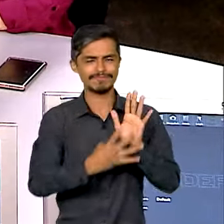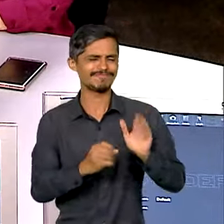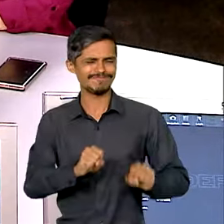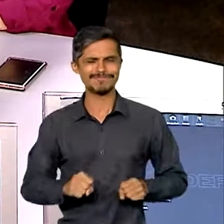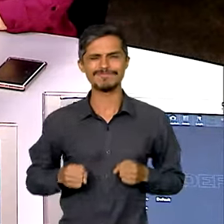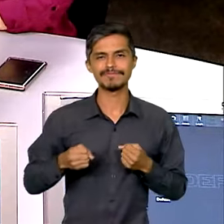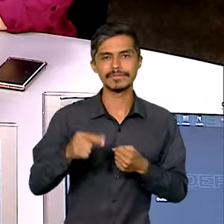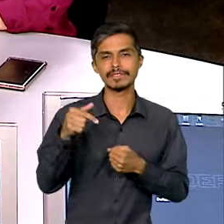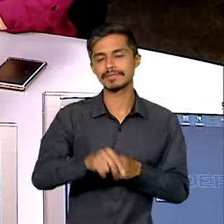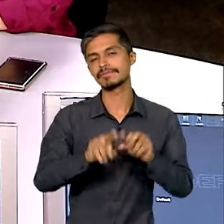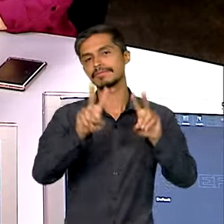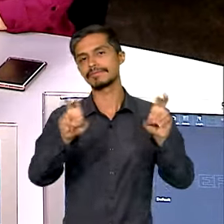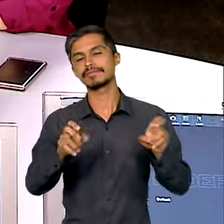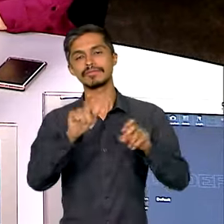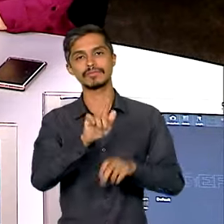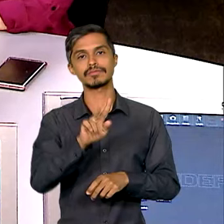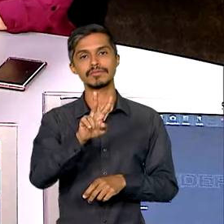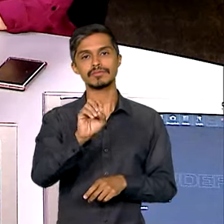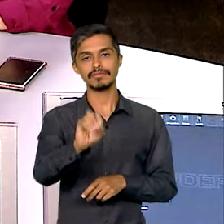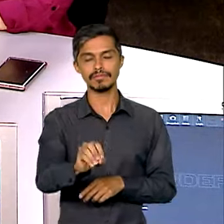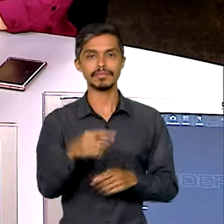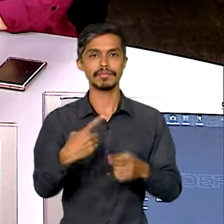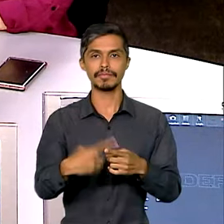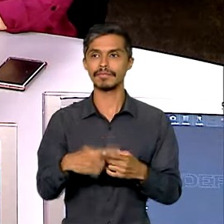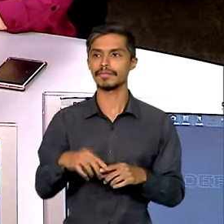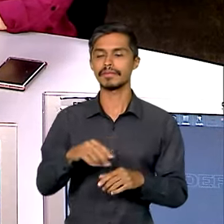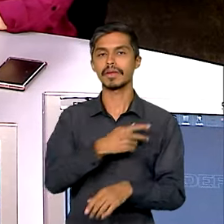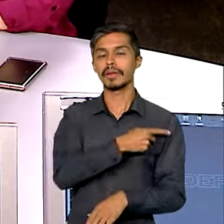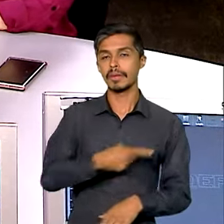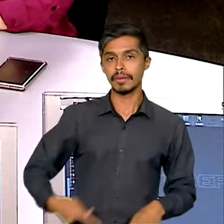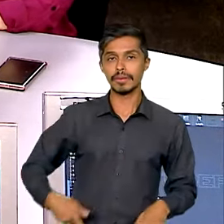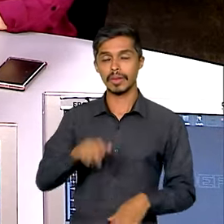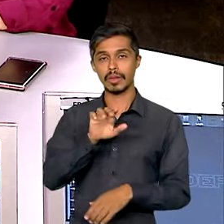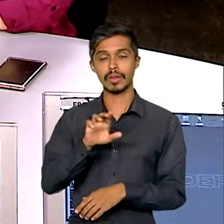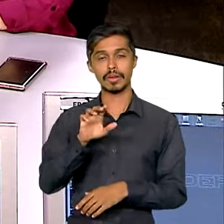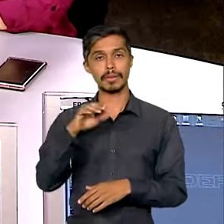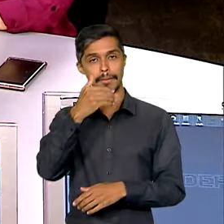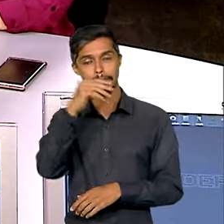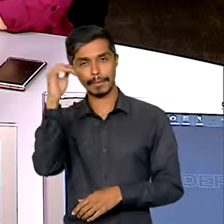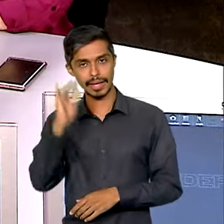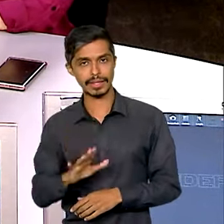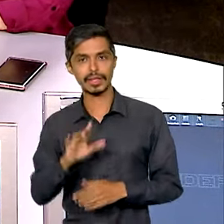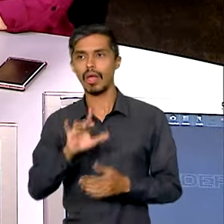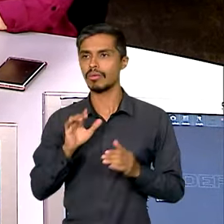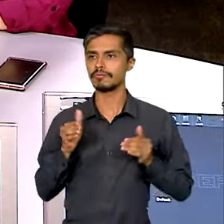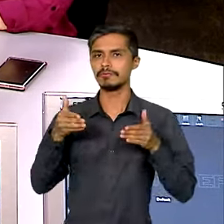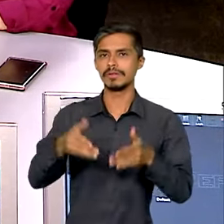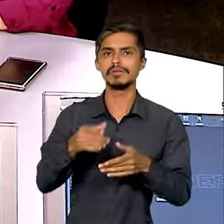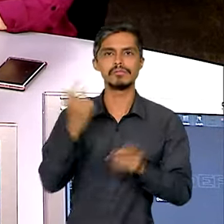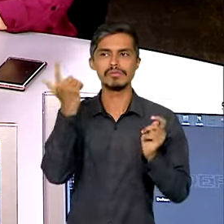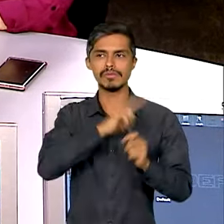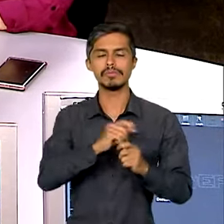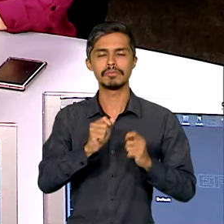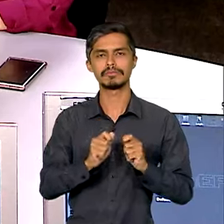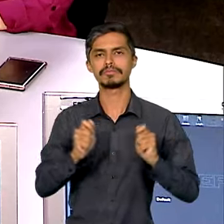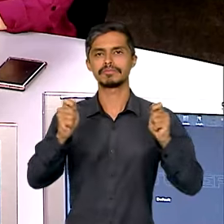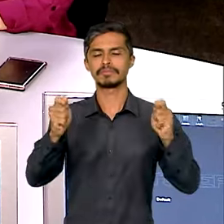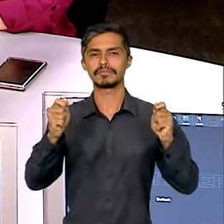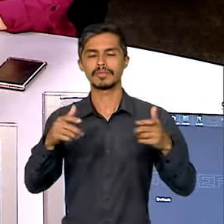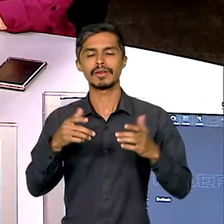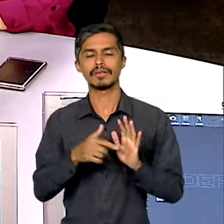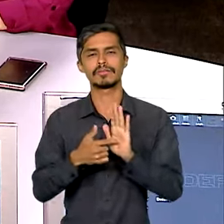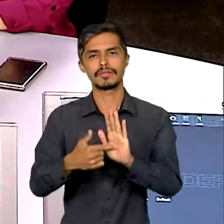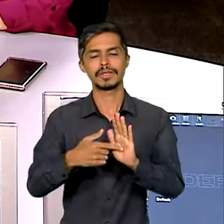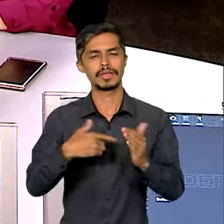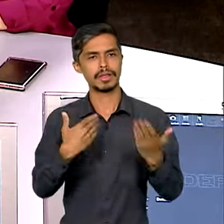esse debate do G20, que é claro que o Brasil é sede, então tem um protagonismo maior disso, para poder, ao longo desse ano,